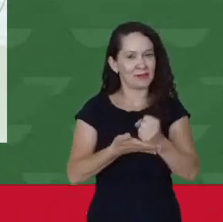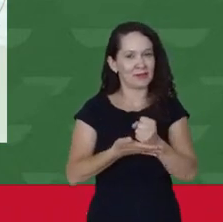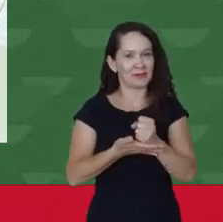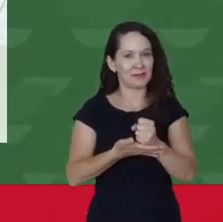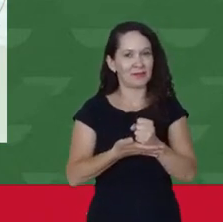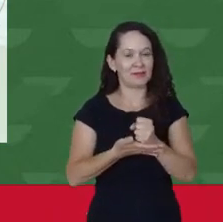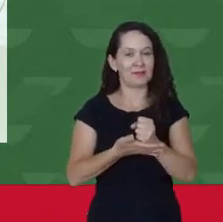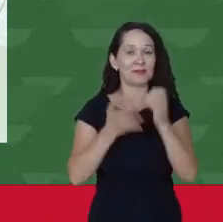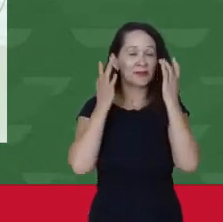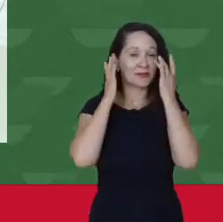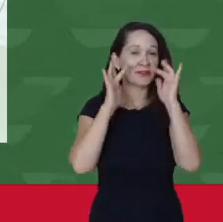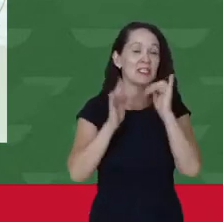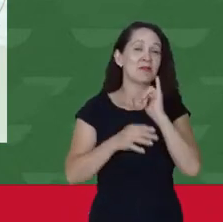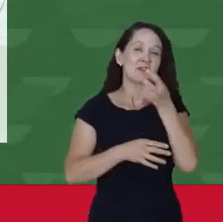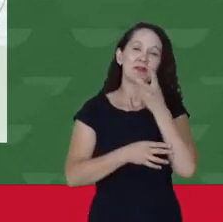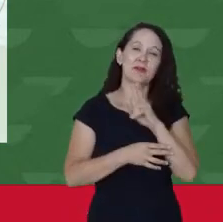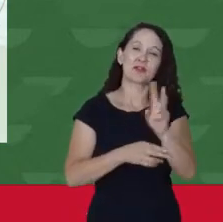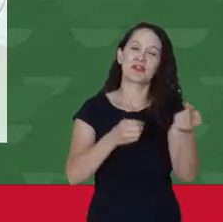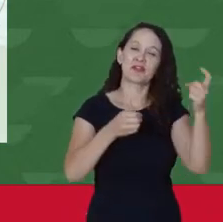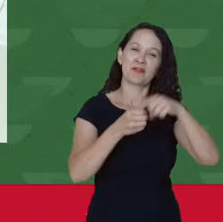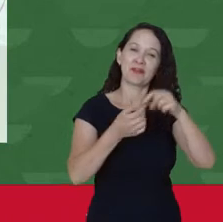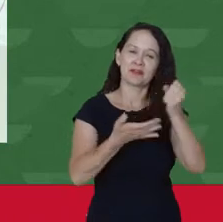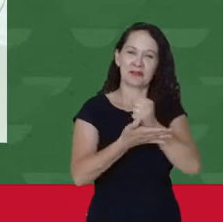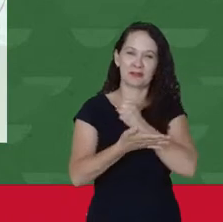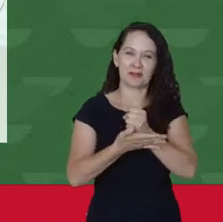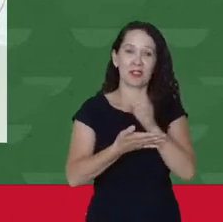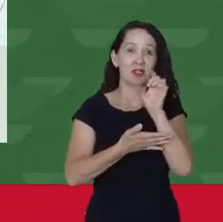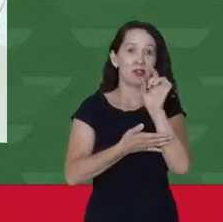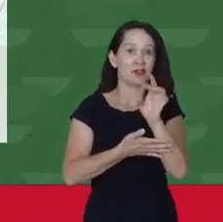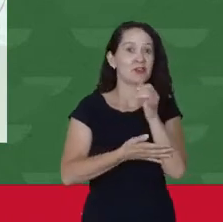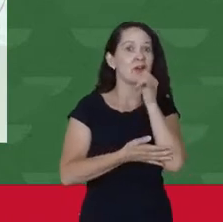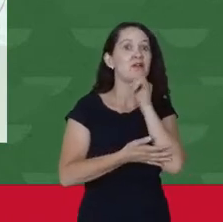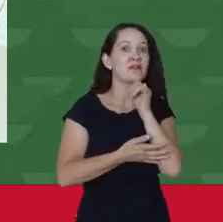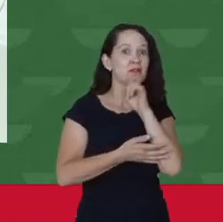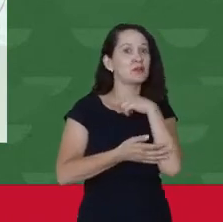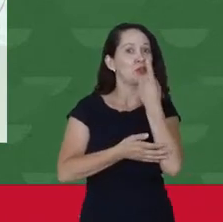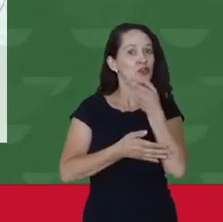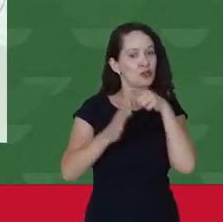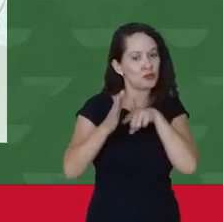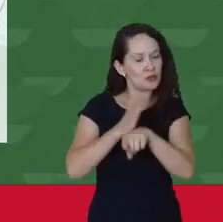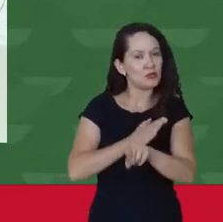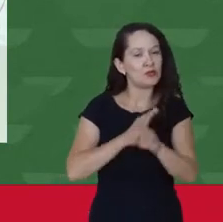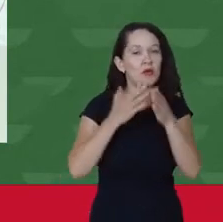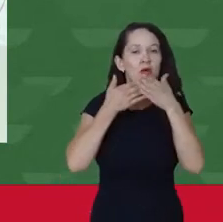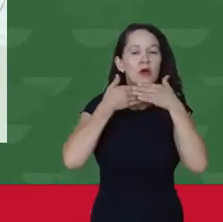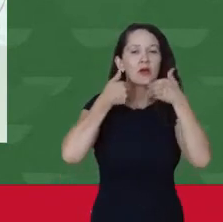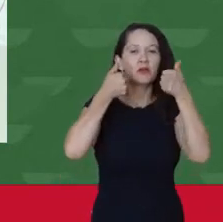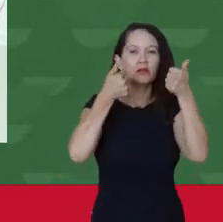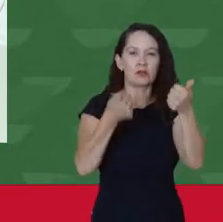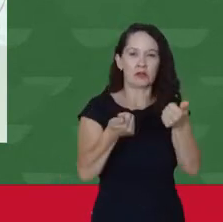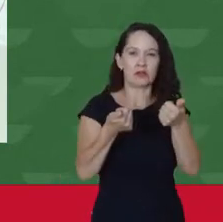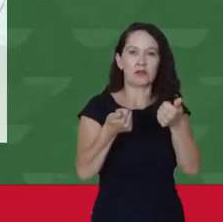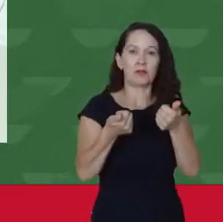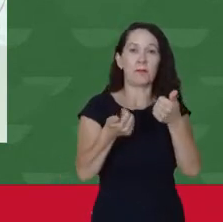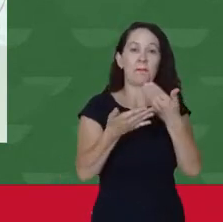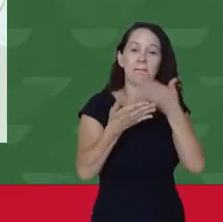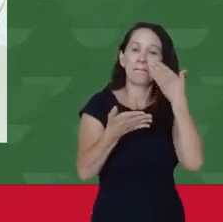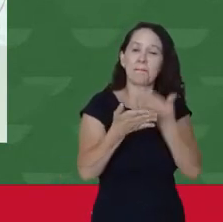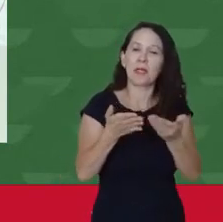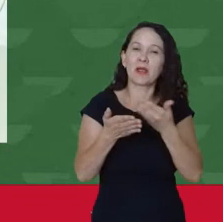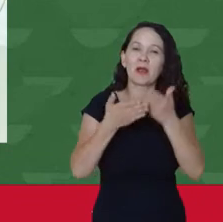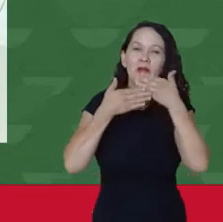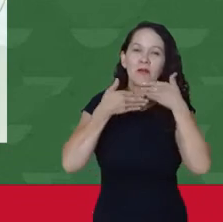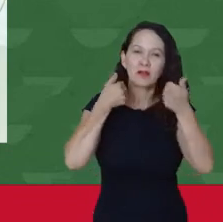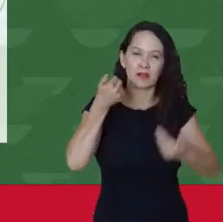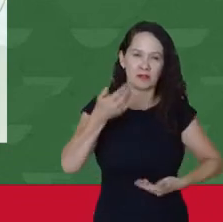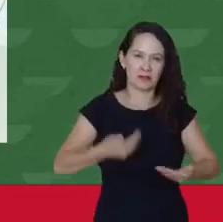ser contratado novamente. Então, eu estou só dando esse exemplo para que a gente aprofunde a perda de qualidade dos